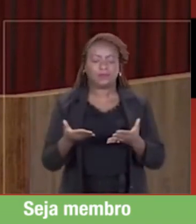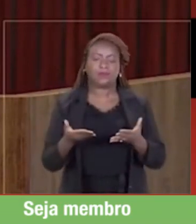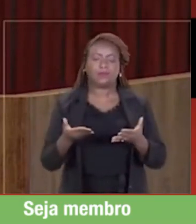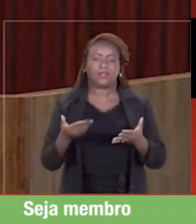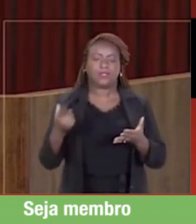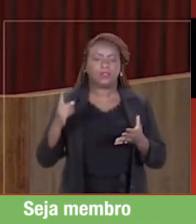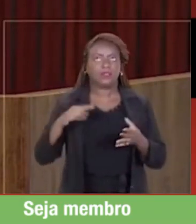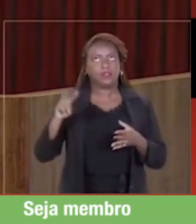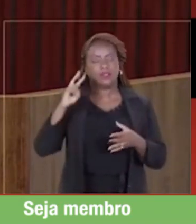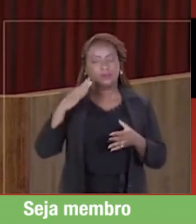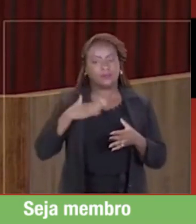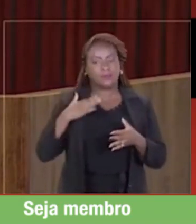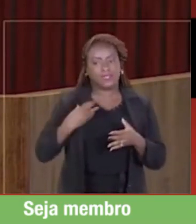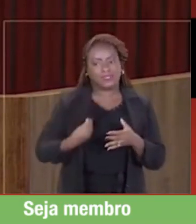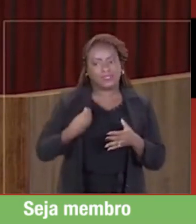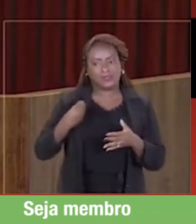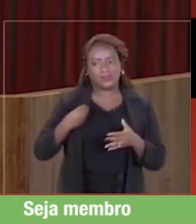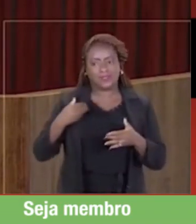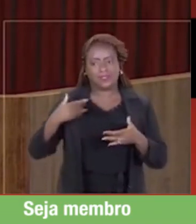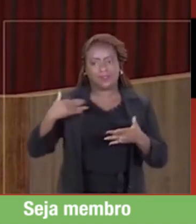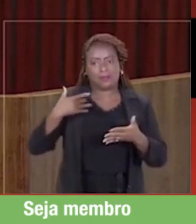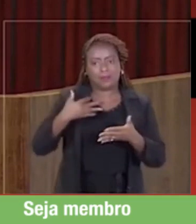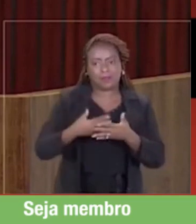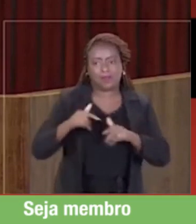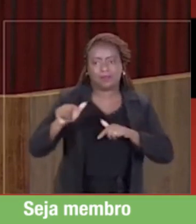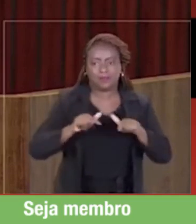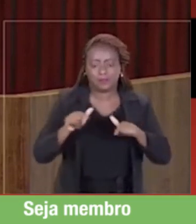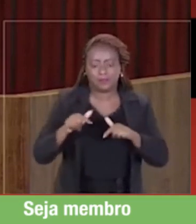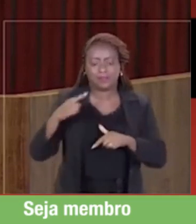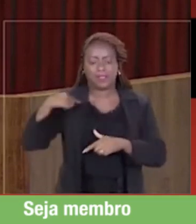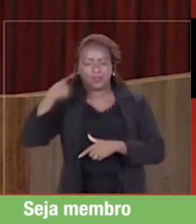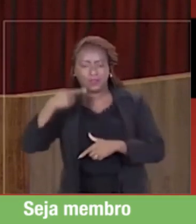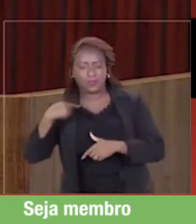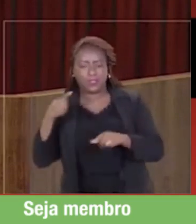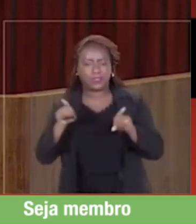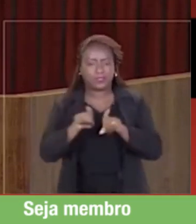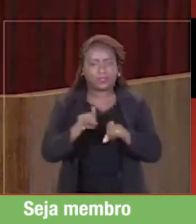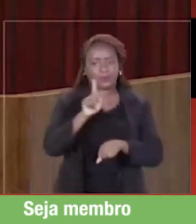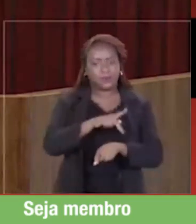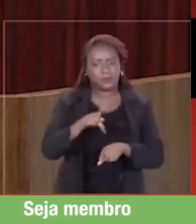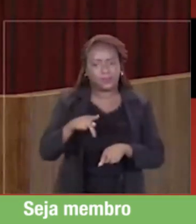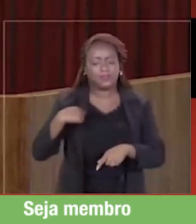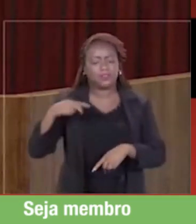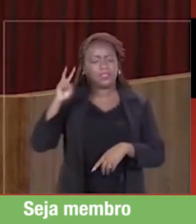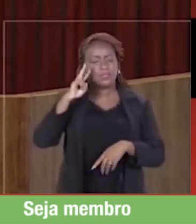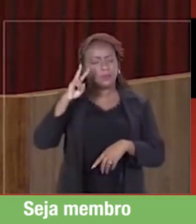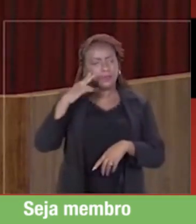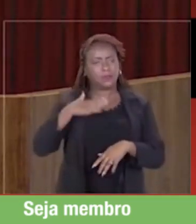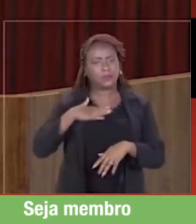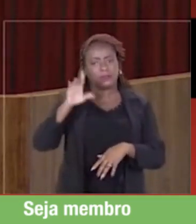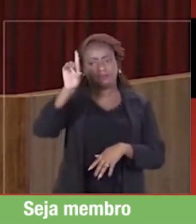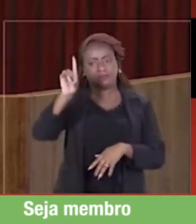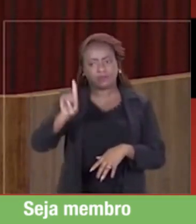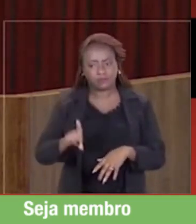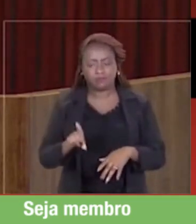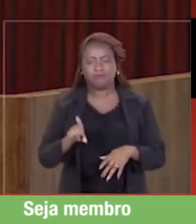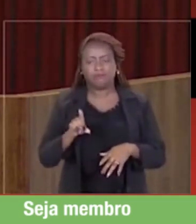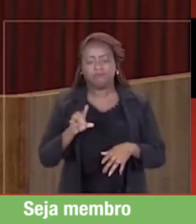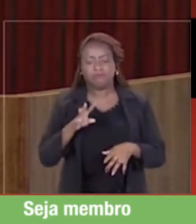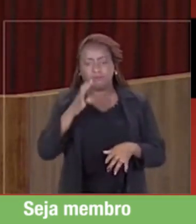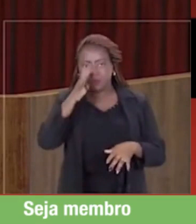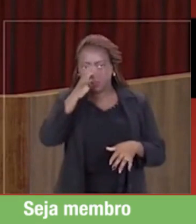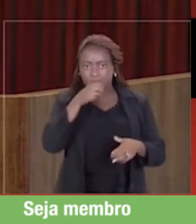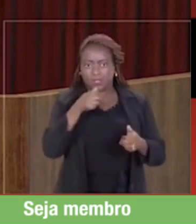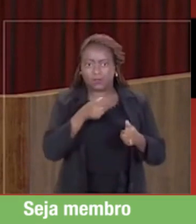perpassando a minha vida profissional como advogada e como professora, lembrando da minha paixão pelo direito e minha fidelidade à